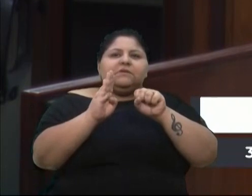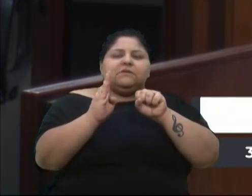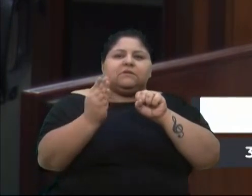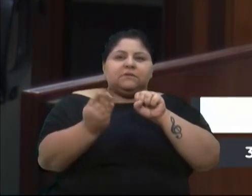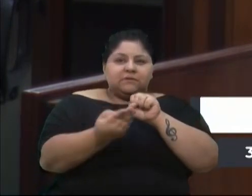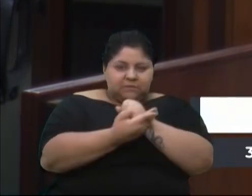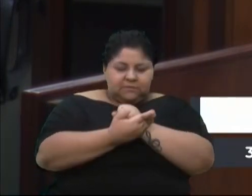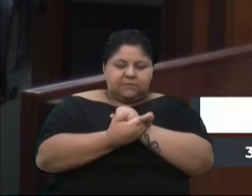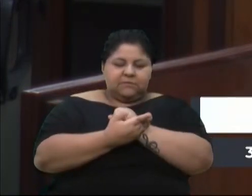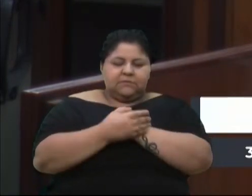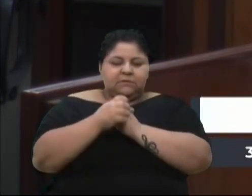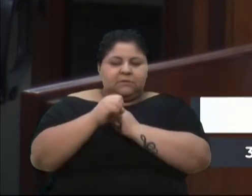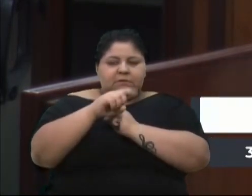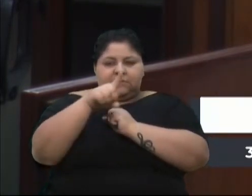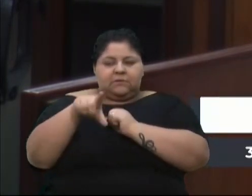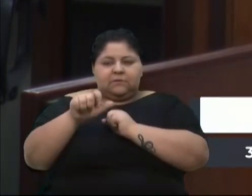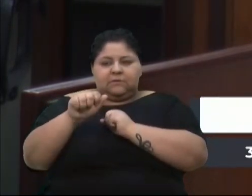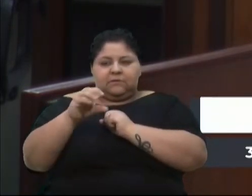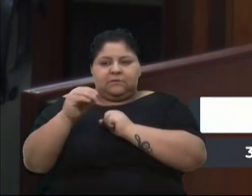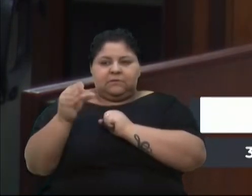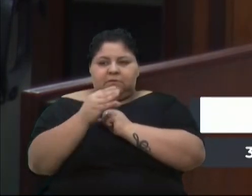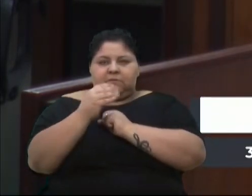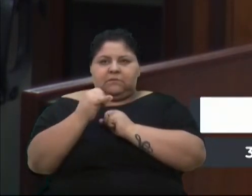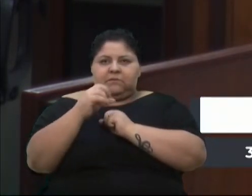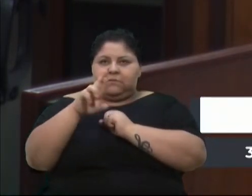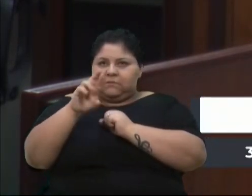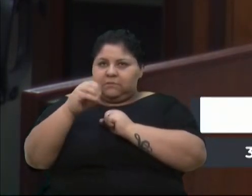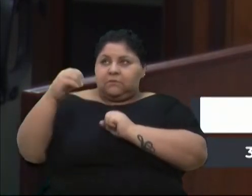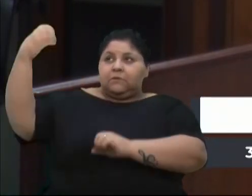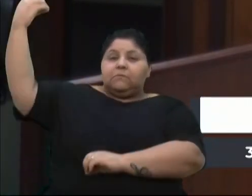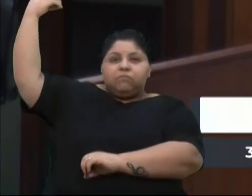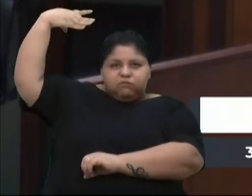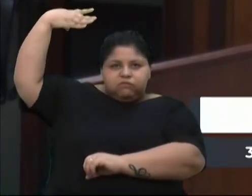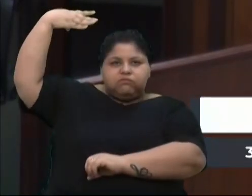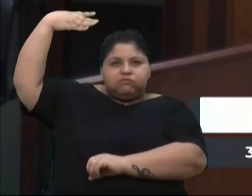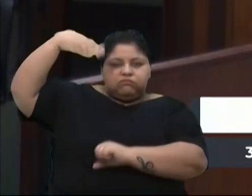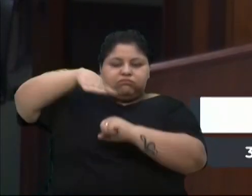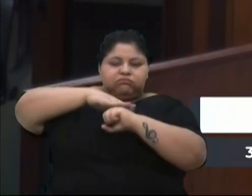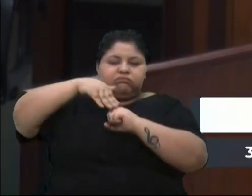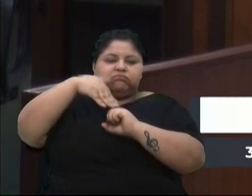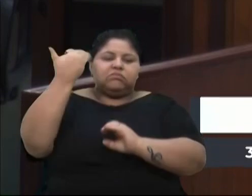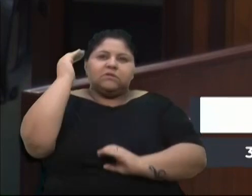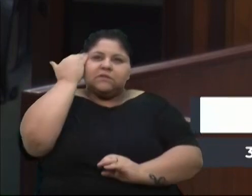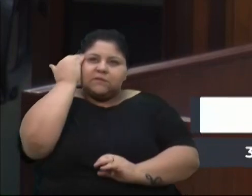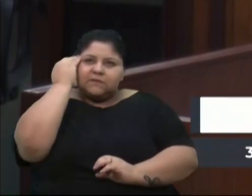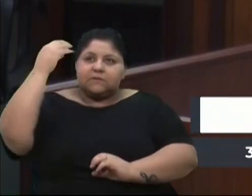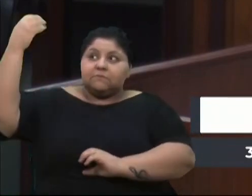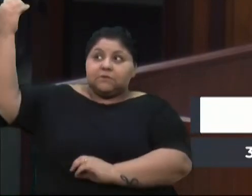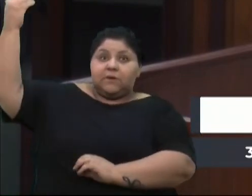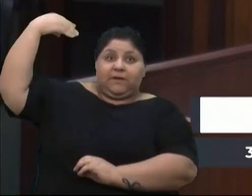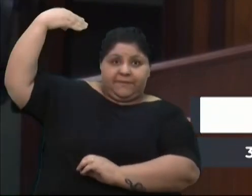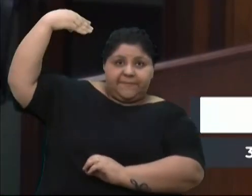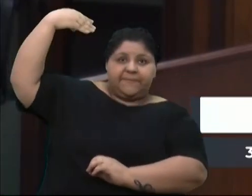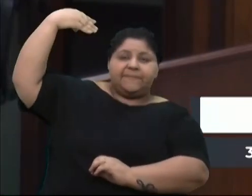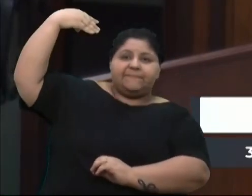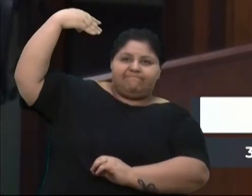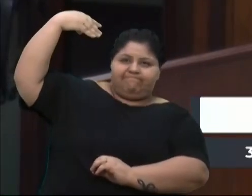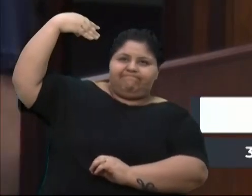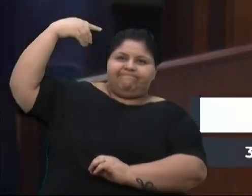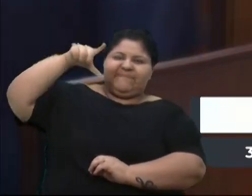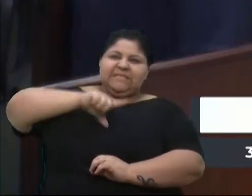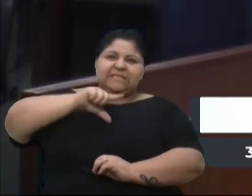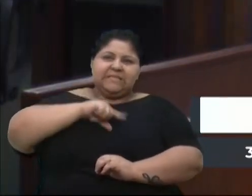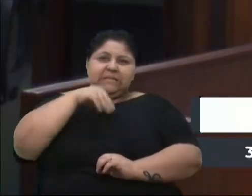veio nas conversas do bairro São Ciro, sabendo que a iluminação está com